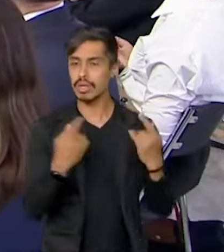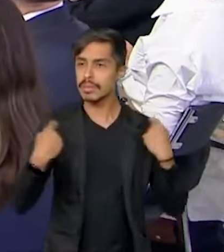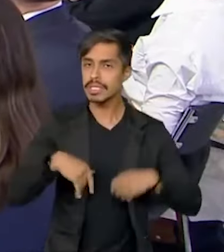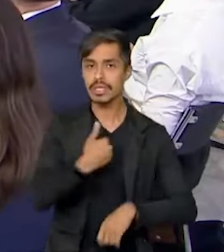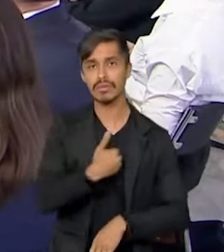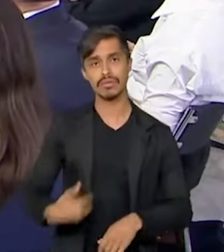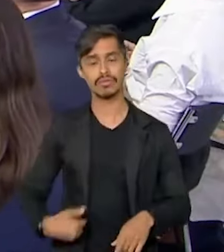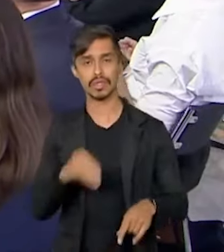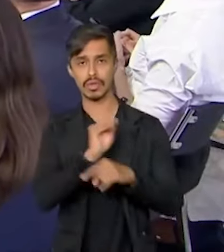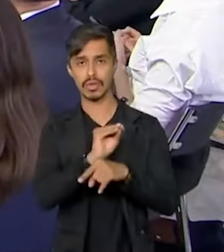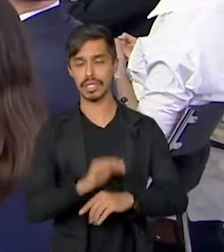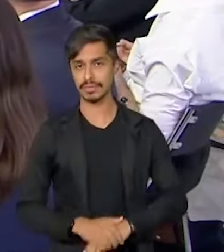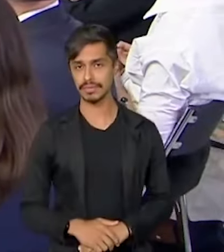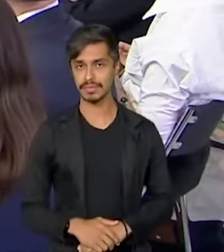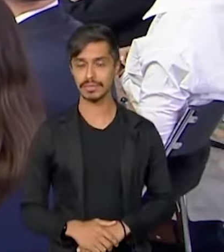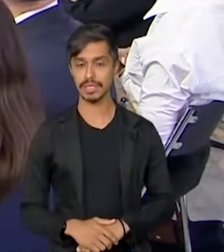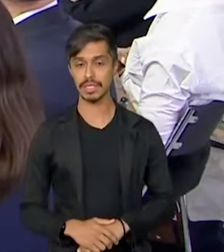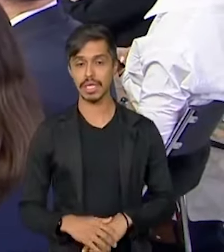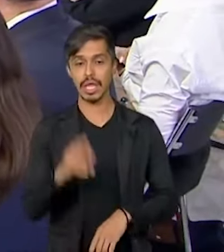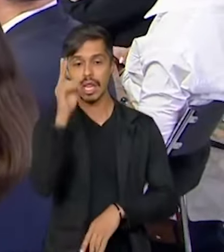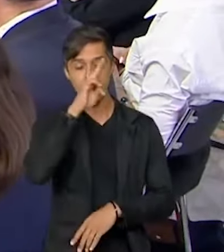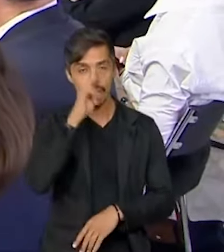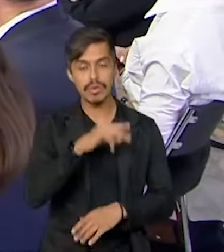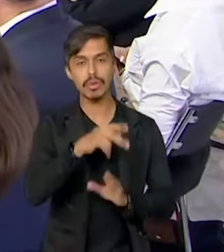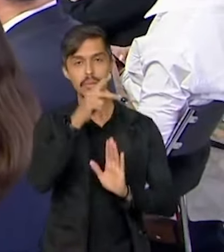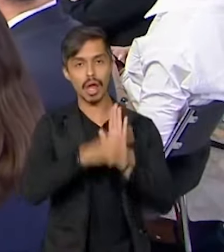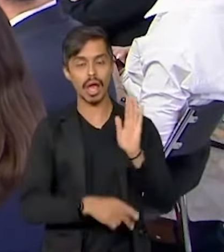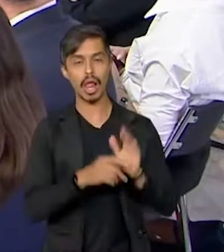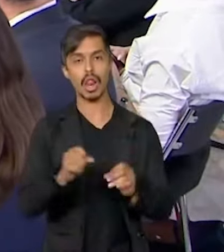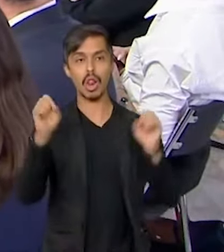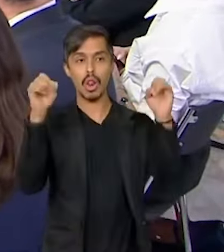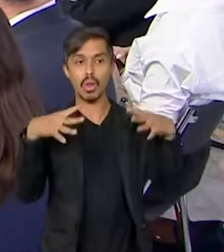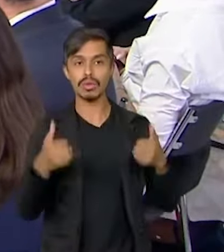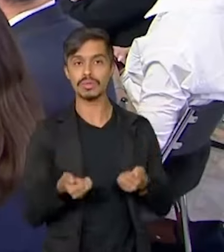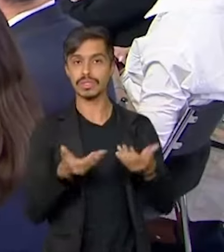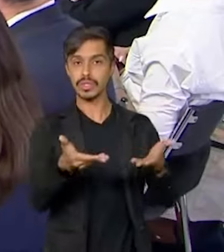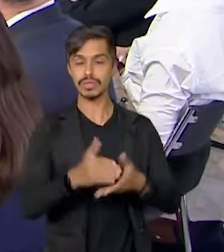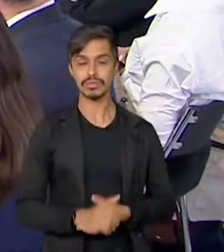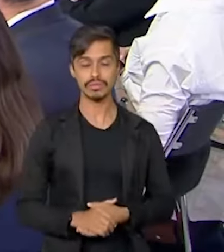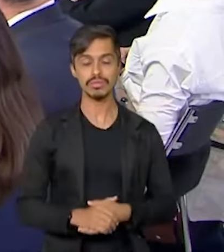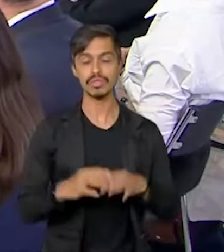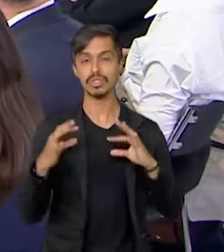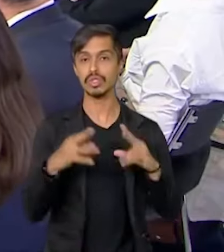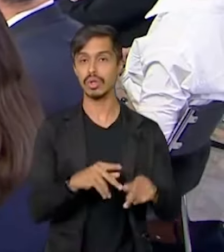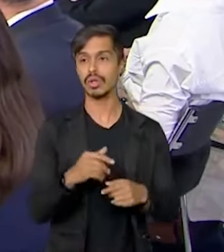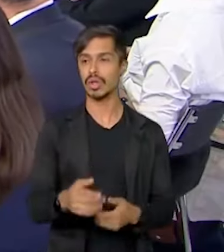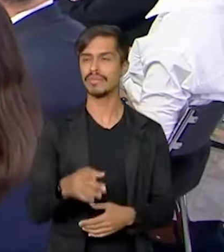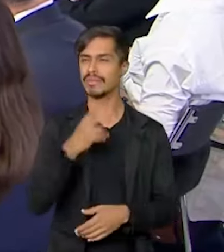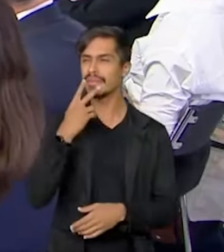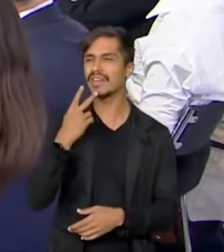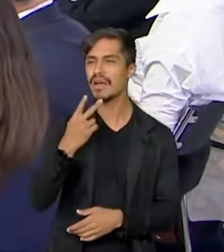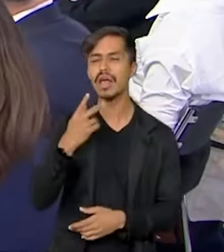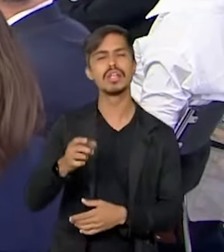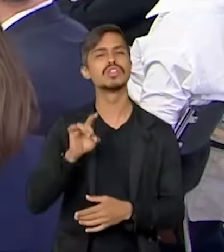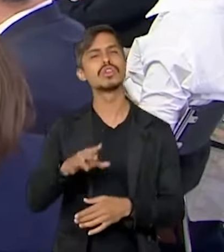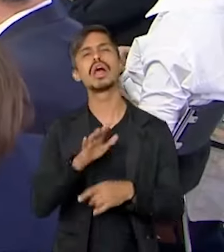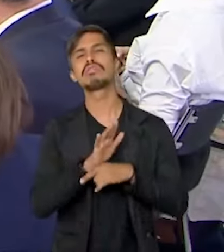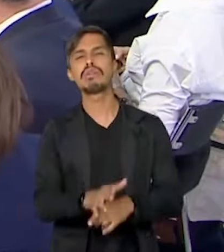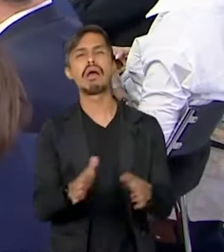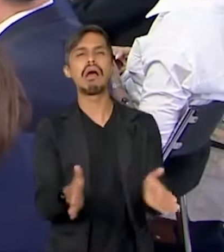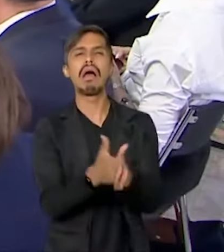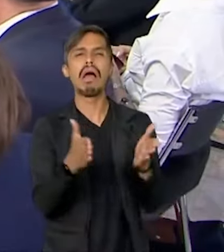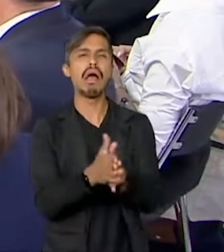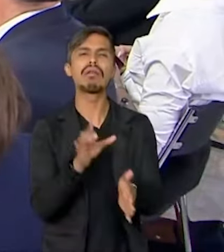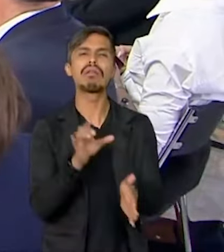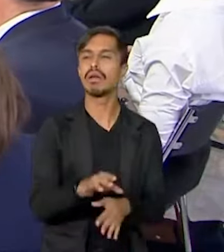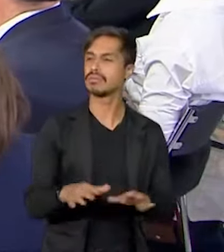Estado? E eu lembro do programa Luz para Todos, porque as pessoas diziam, o Lula só quer ajudar os pobres, só quer ajudar os pobres. Qual